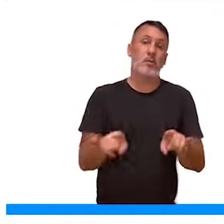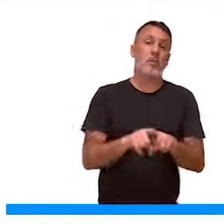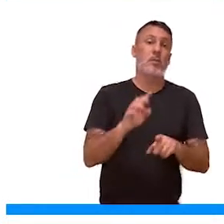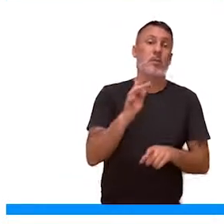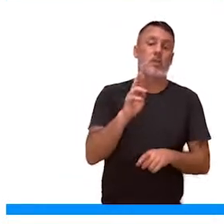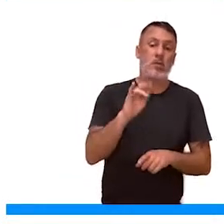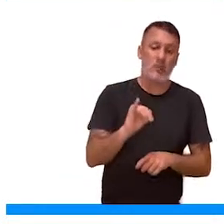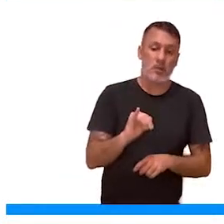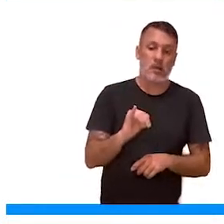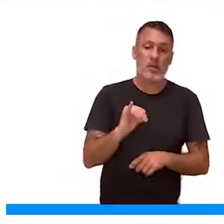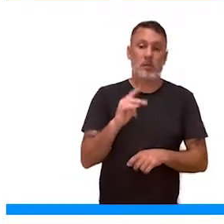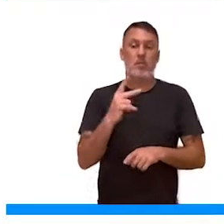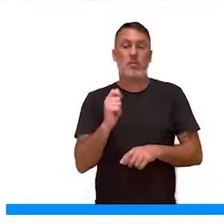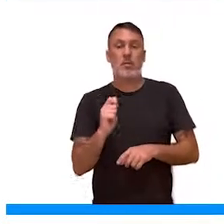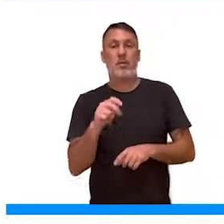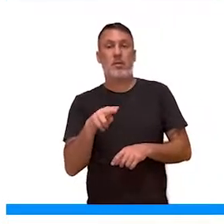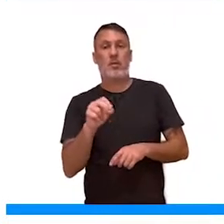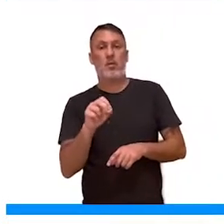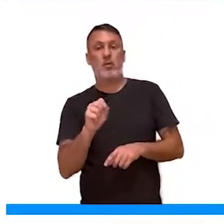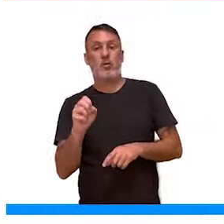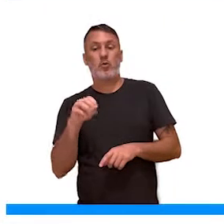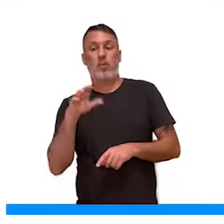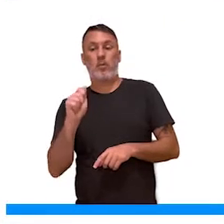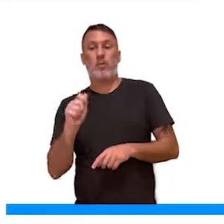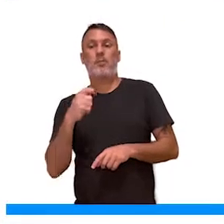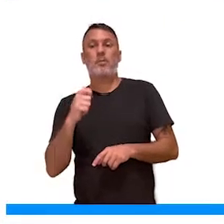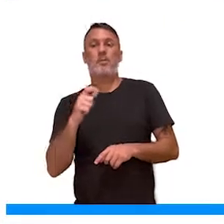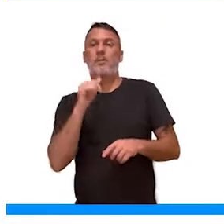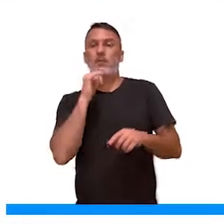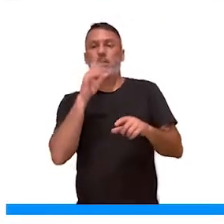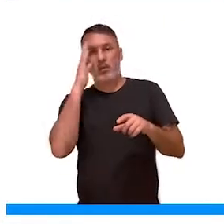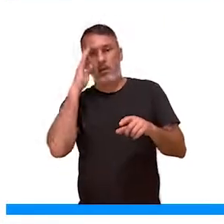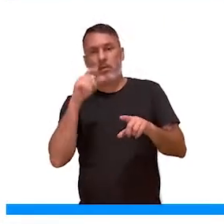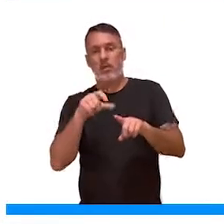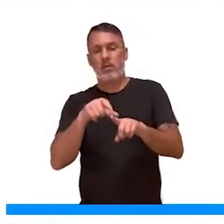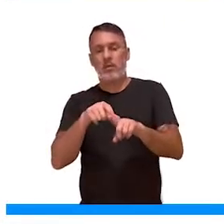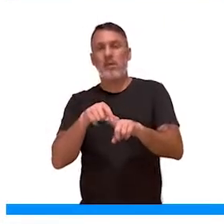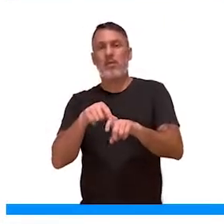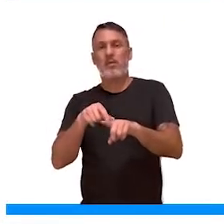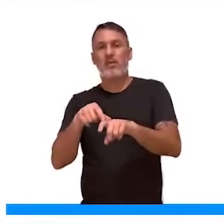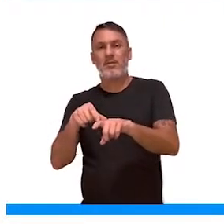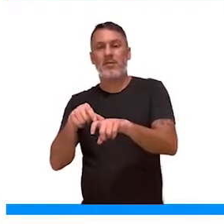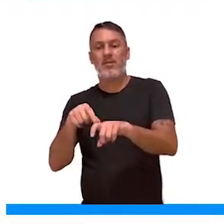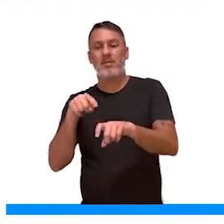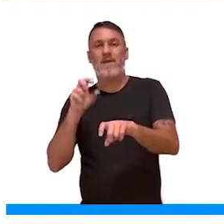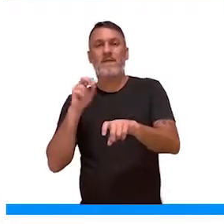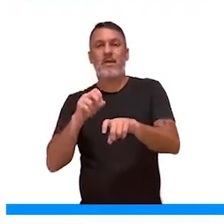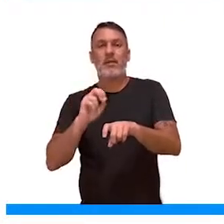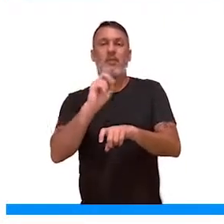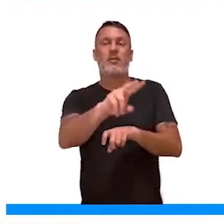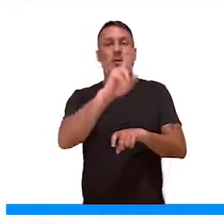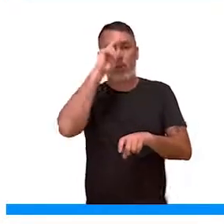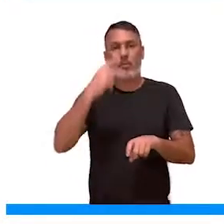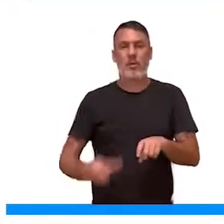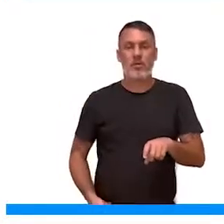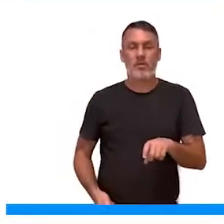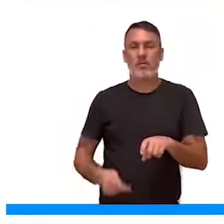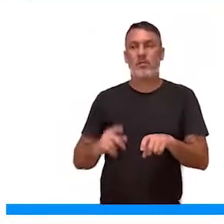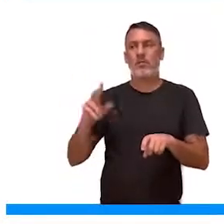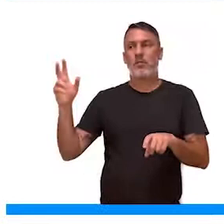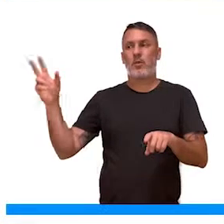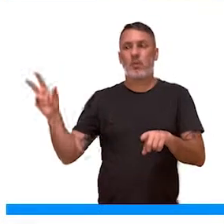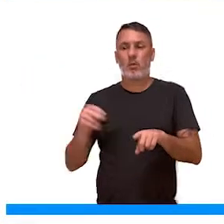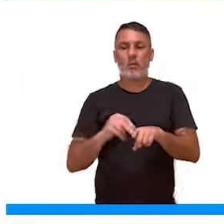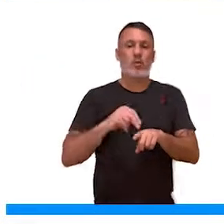esquistossomose, ele é um verme, né, que ele precisa de um hospedeiro intermediário, que é um caramujo, para ele conseguir terminar o ciclo. E